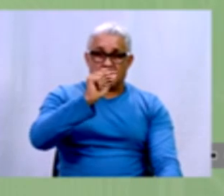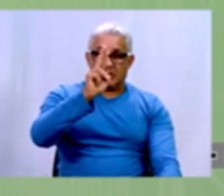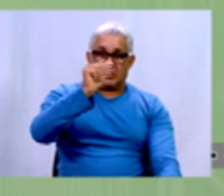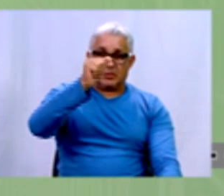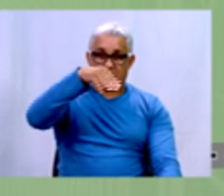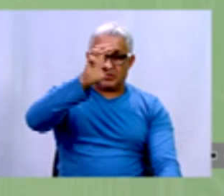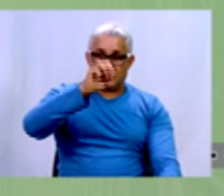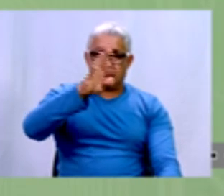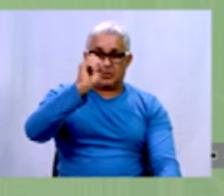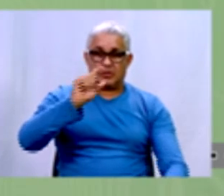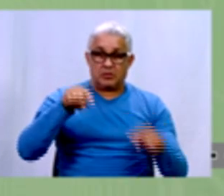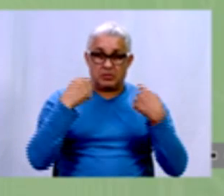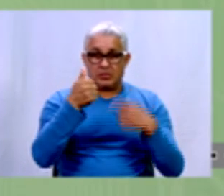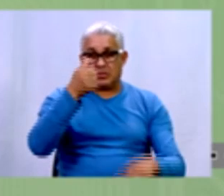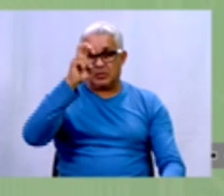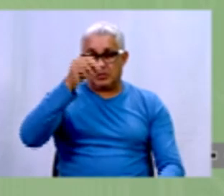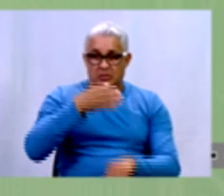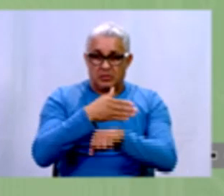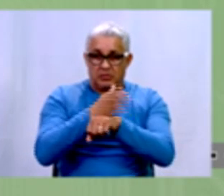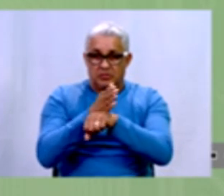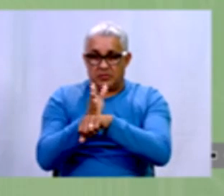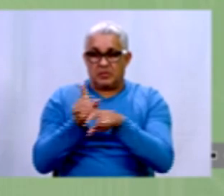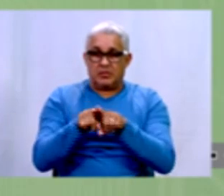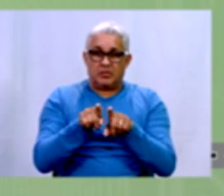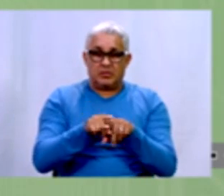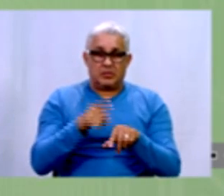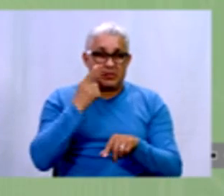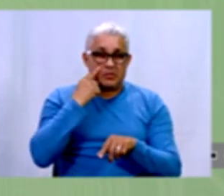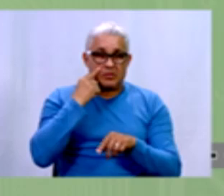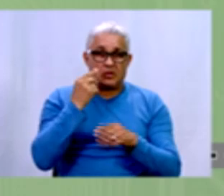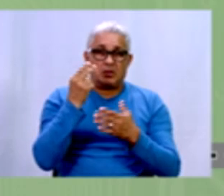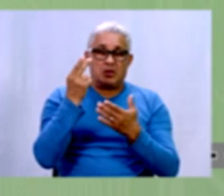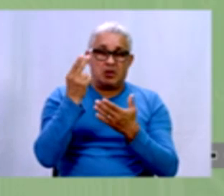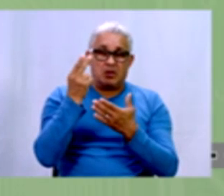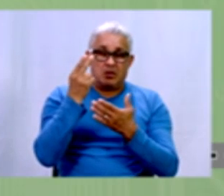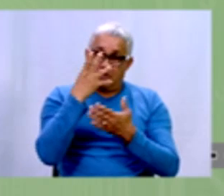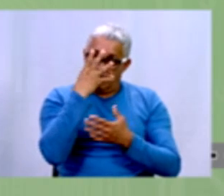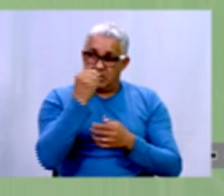a reunião de 15 minutos, e aí, como vimos aqui na imagem,